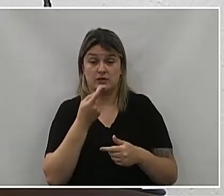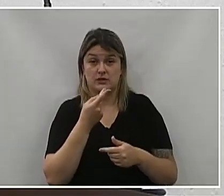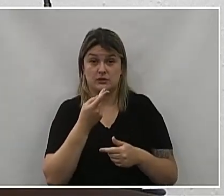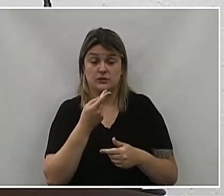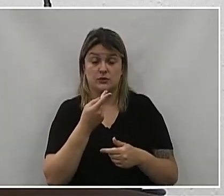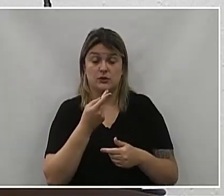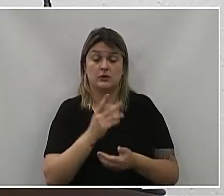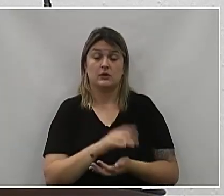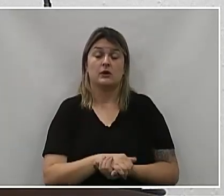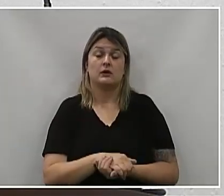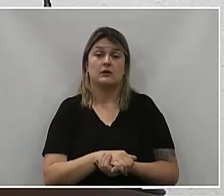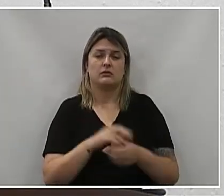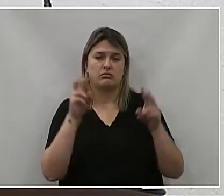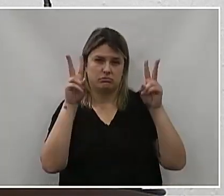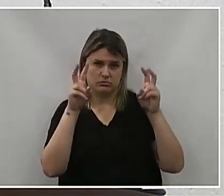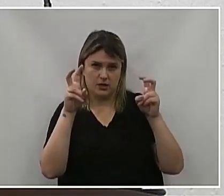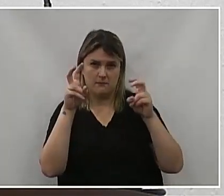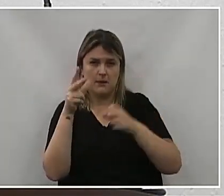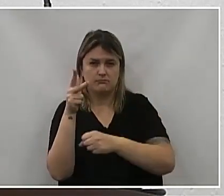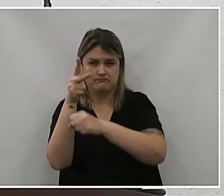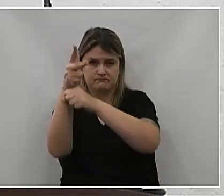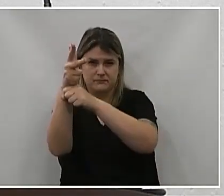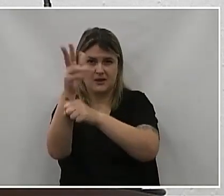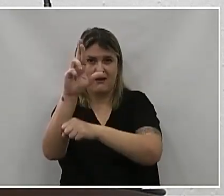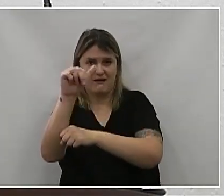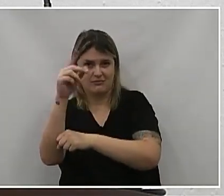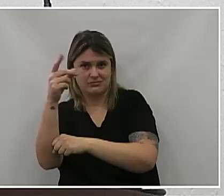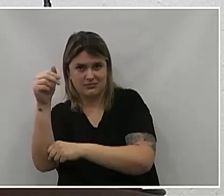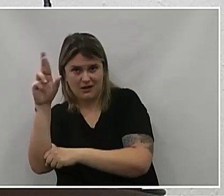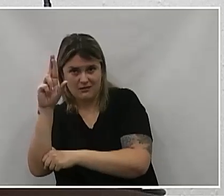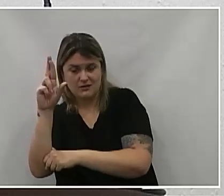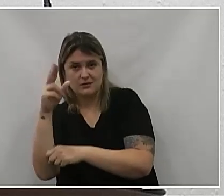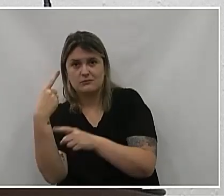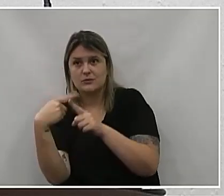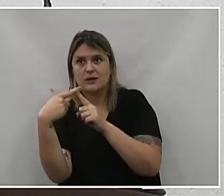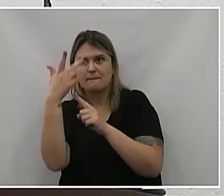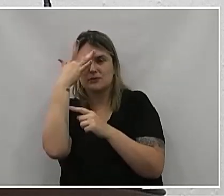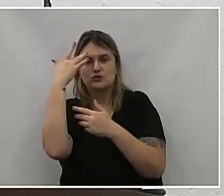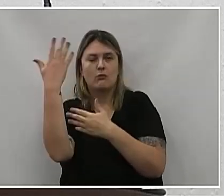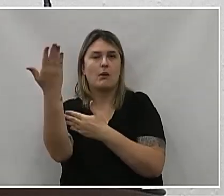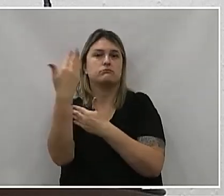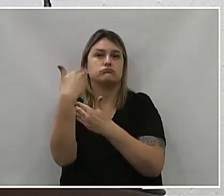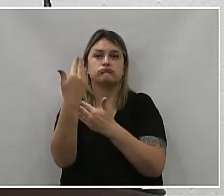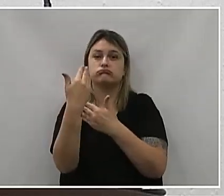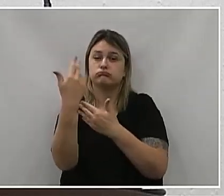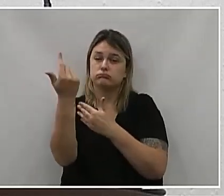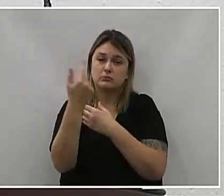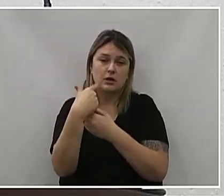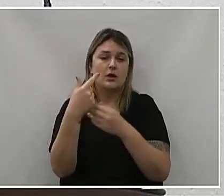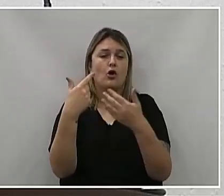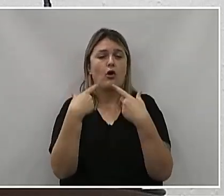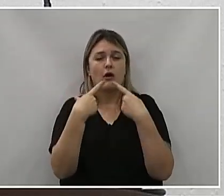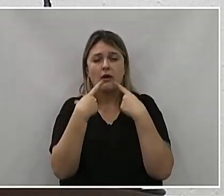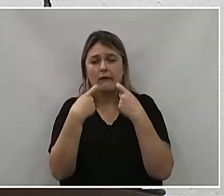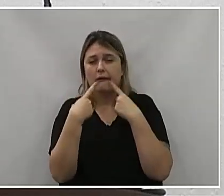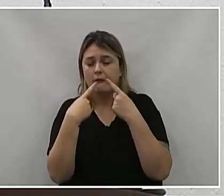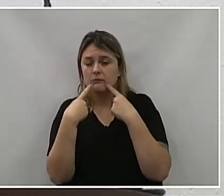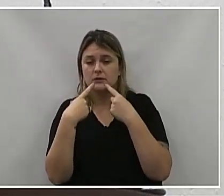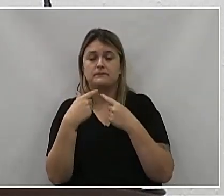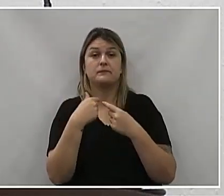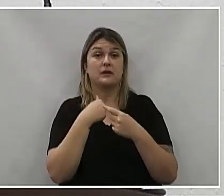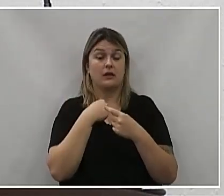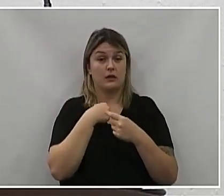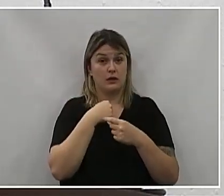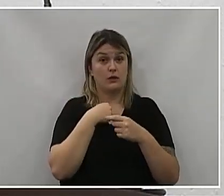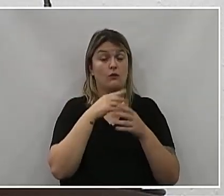meu pronunciamento aqui referente aos radares, porque eu fui cobrado. Emerson, questão dos radares, ninguém está falando nada.